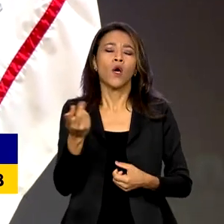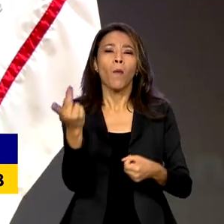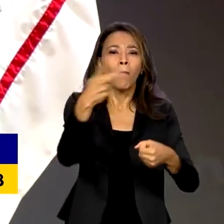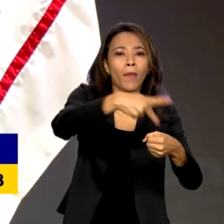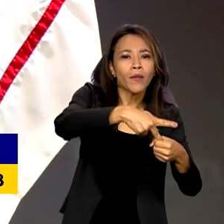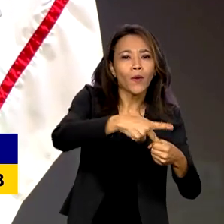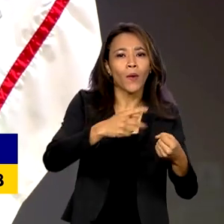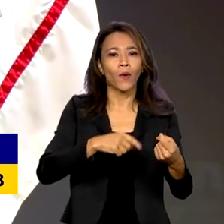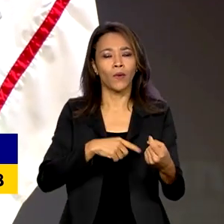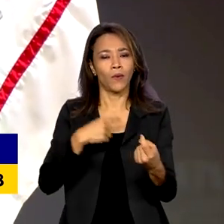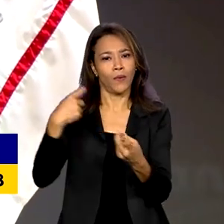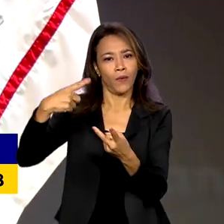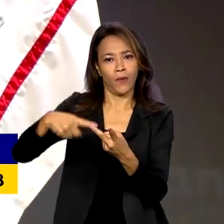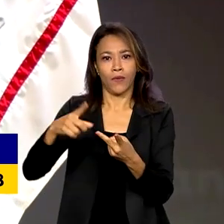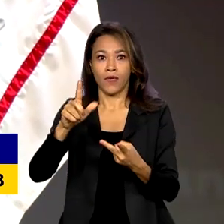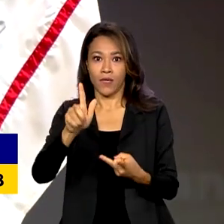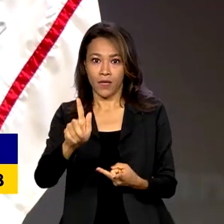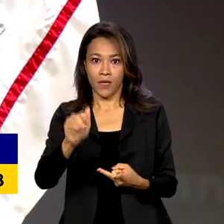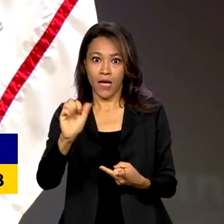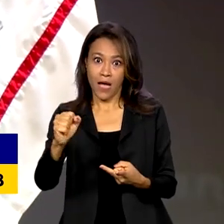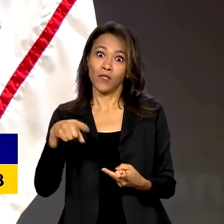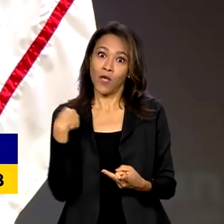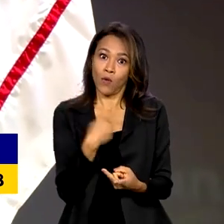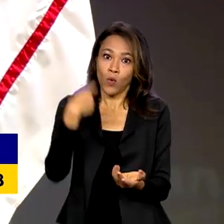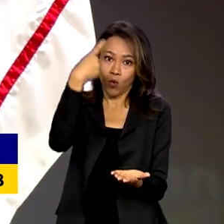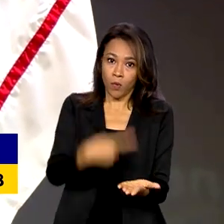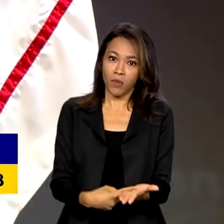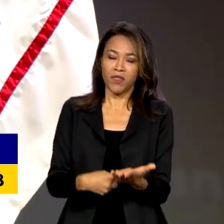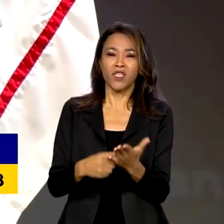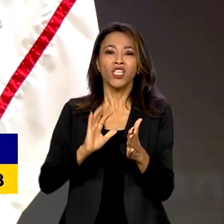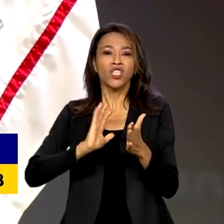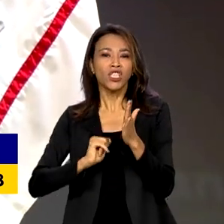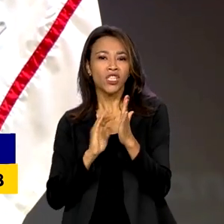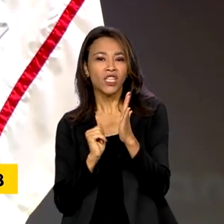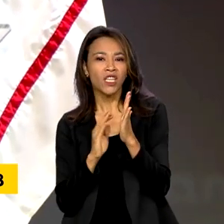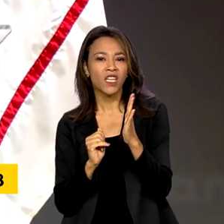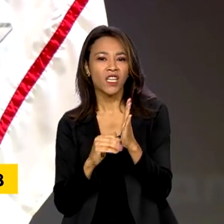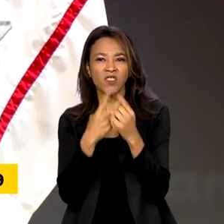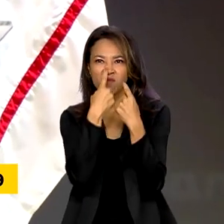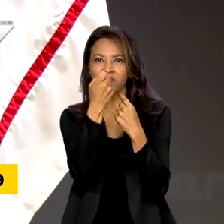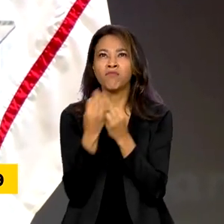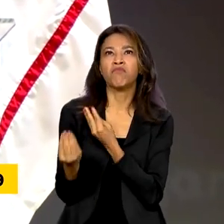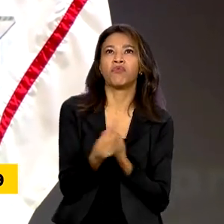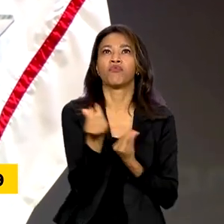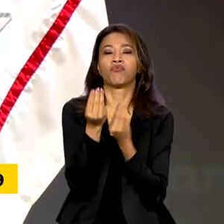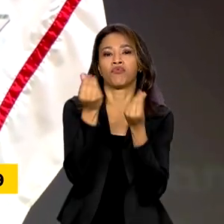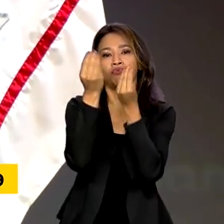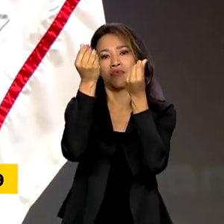eficiente e com o máximo de descarbonização para que não nos acusem de ser uma economia que anda para trás.